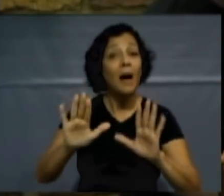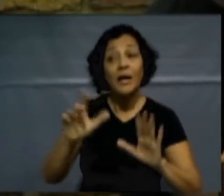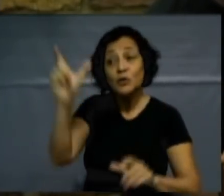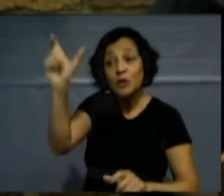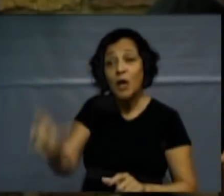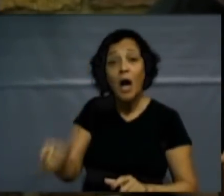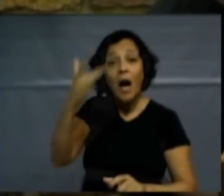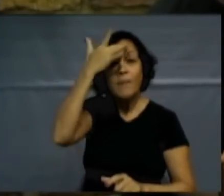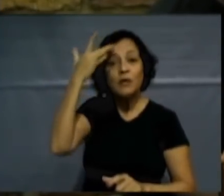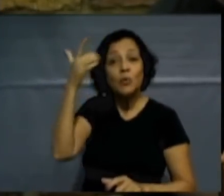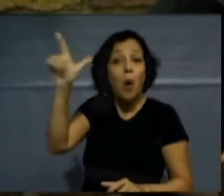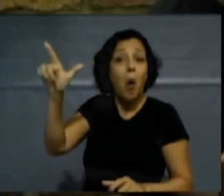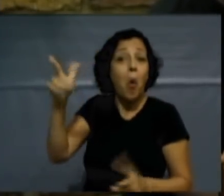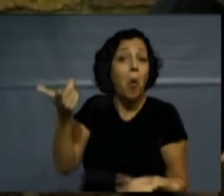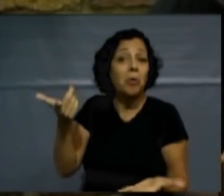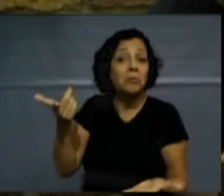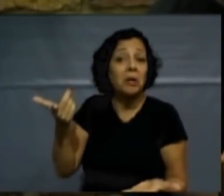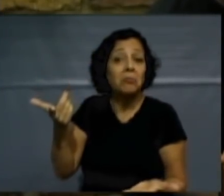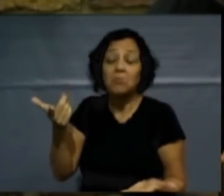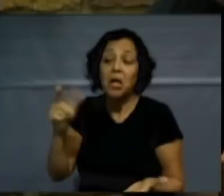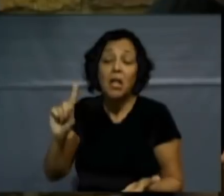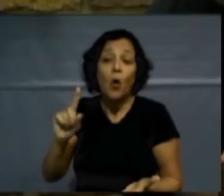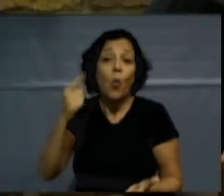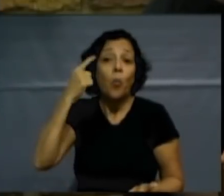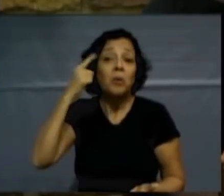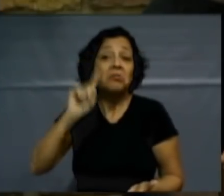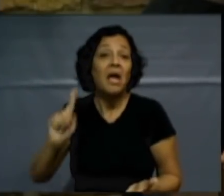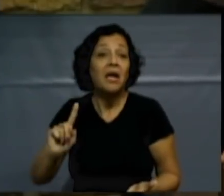está no tempo dele, o quê? De aceitar.